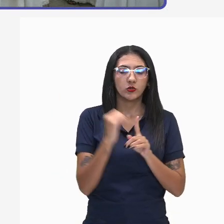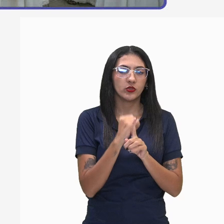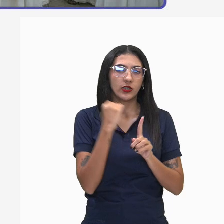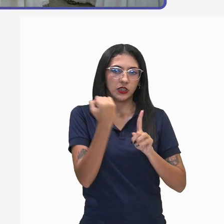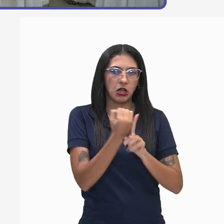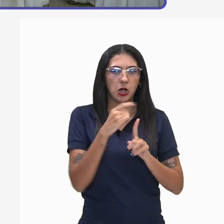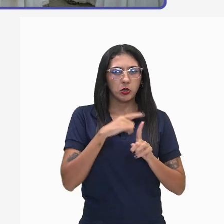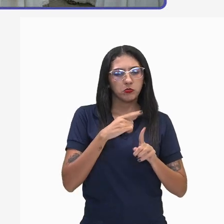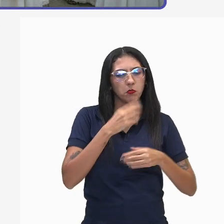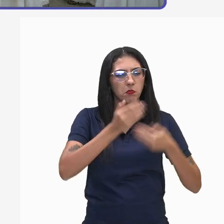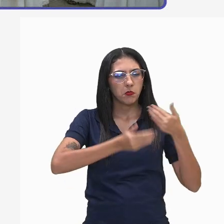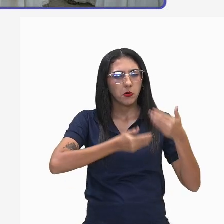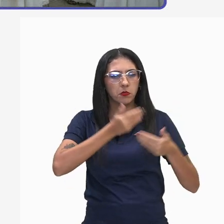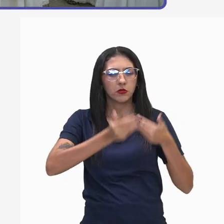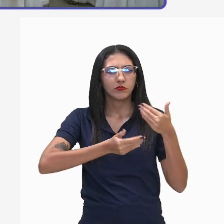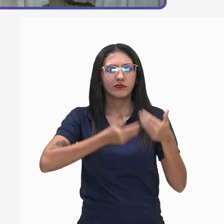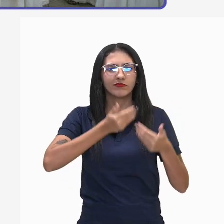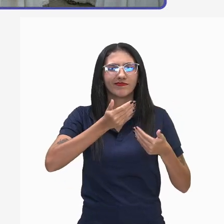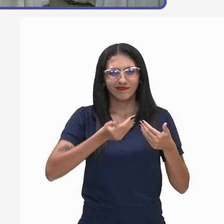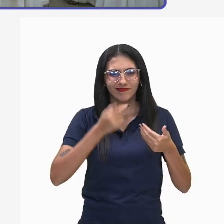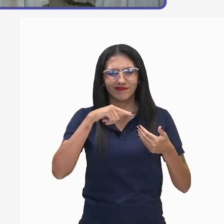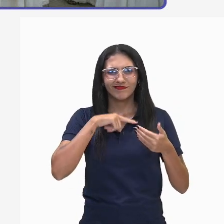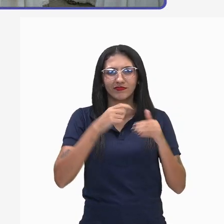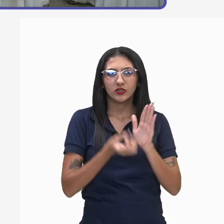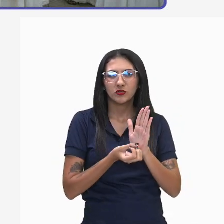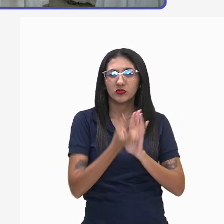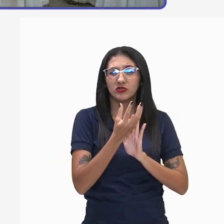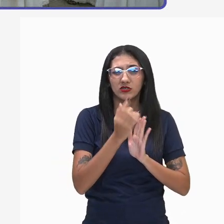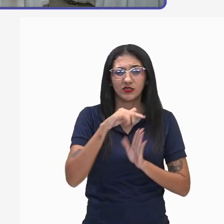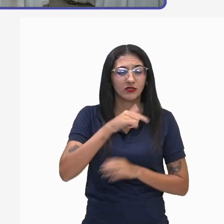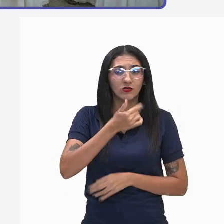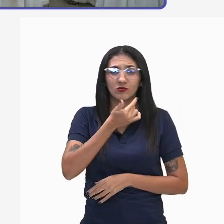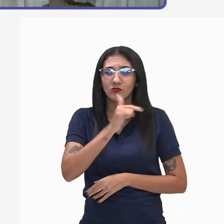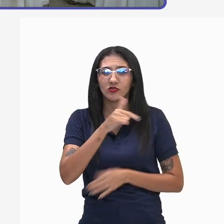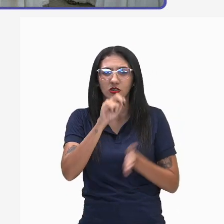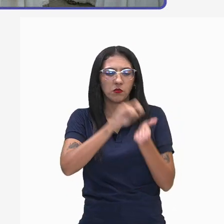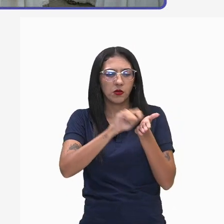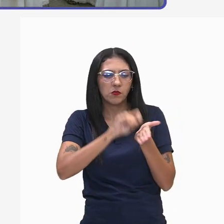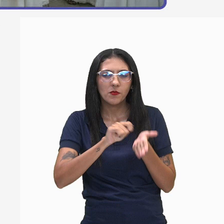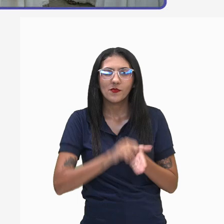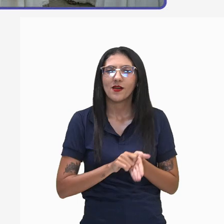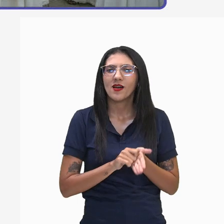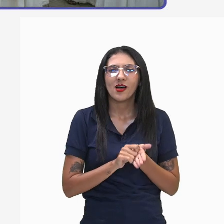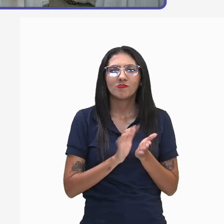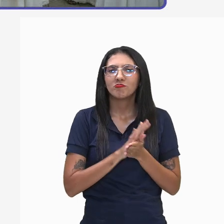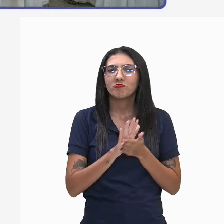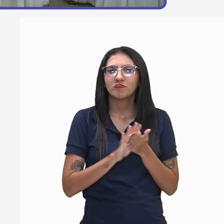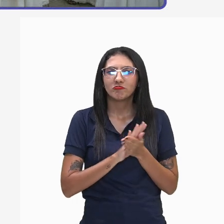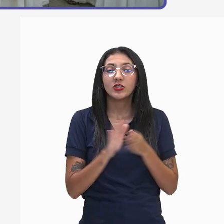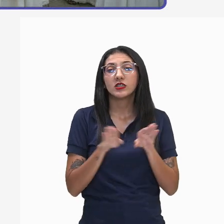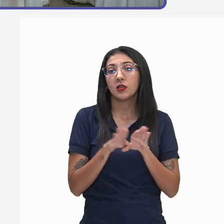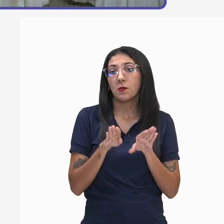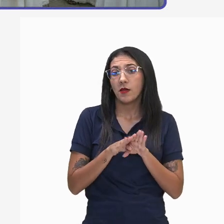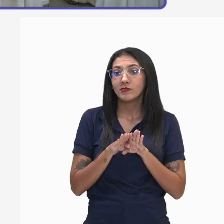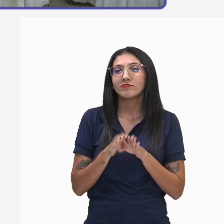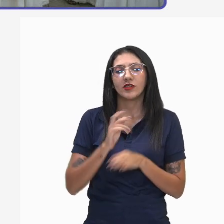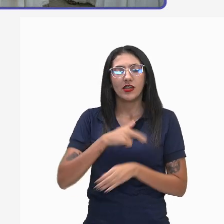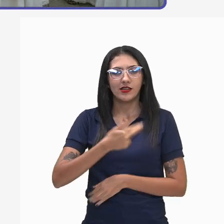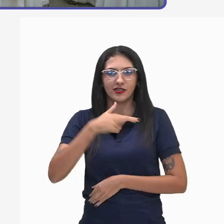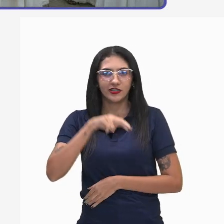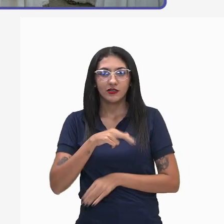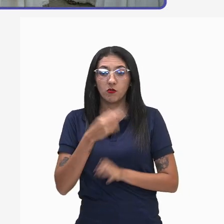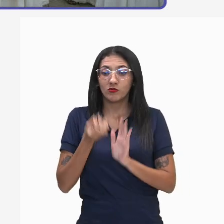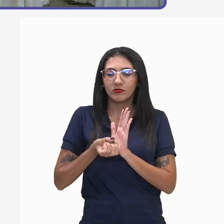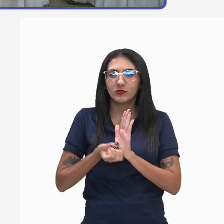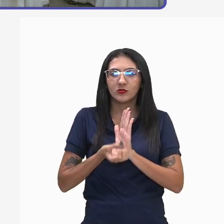formando, nos seus primórdios, sem possuir alfabeto ou alguma forma de escrita, também as religiões, ao se